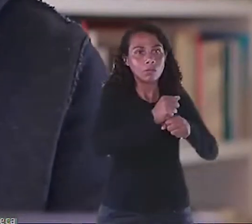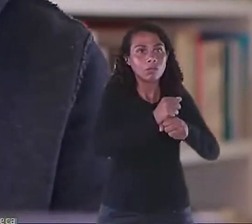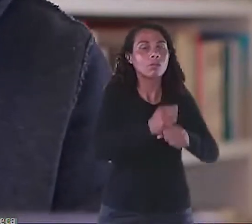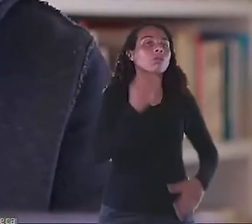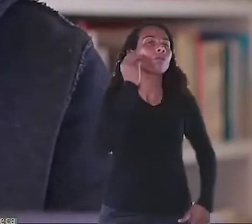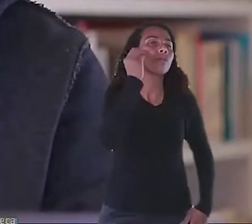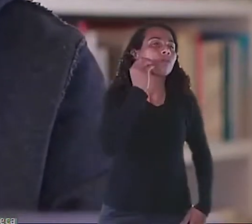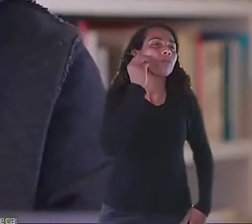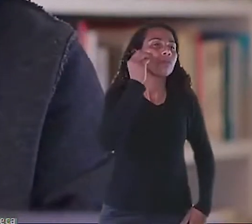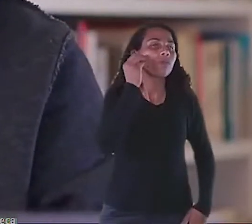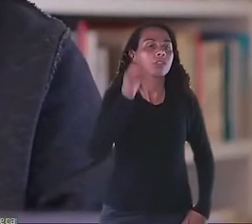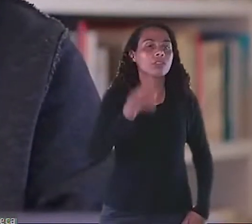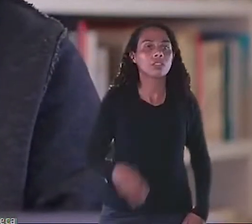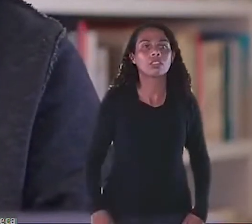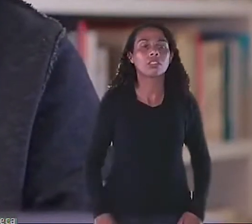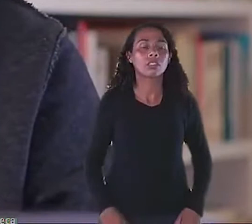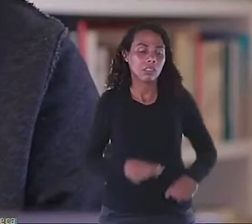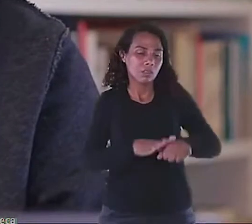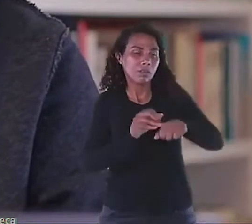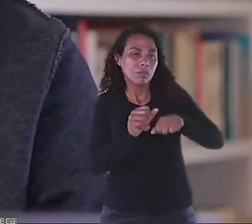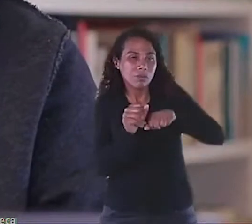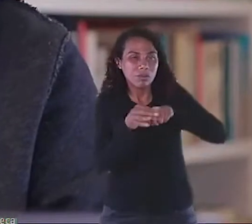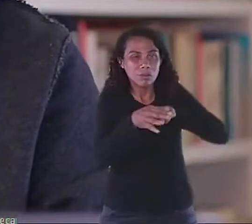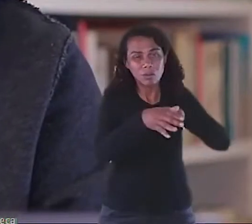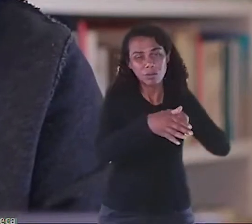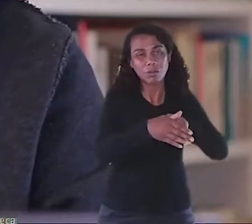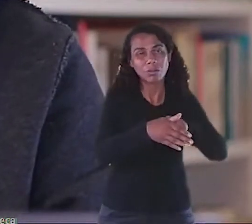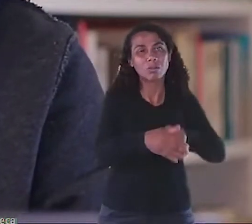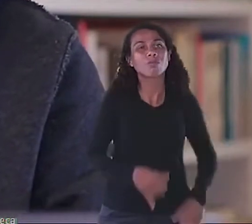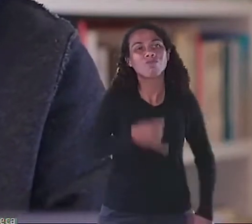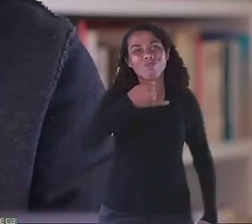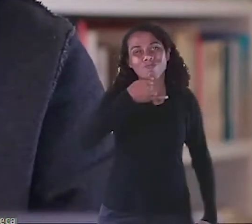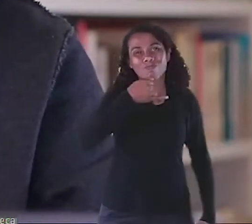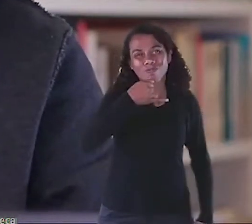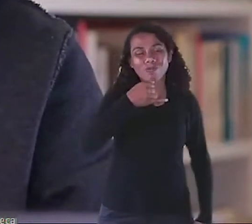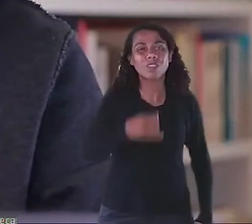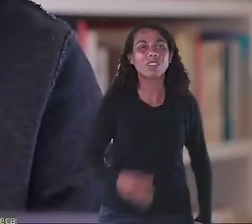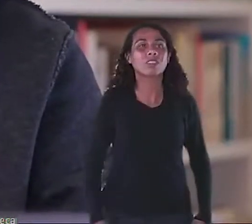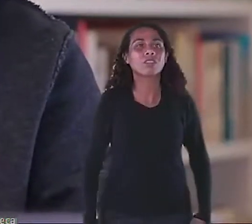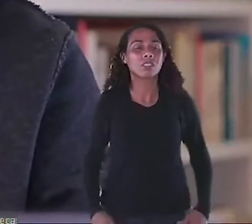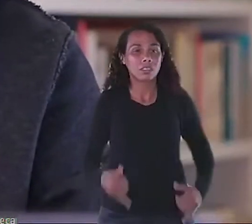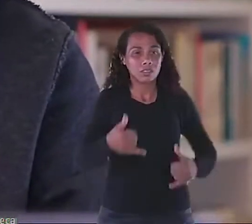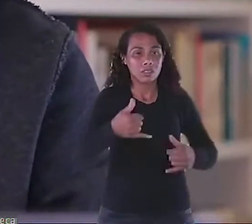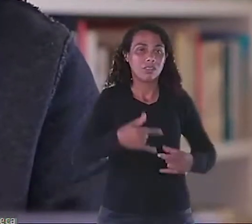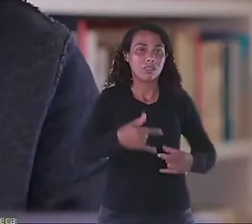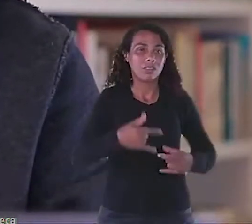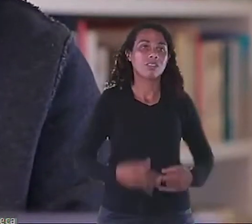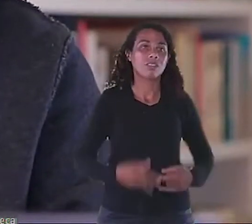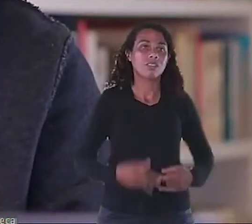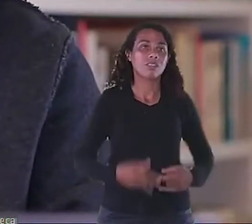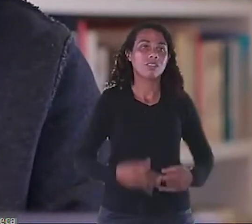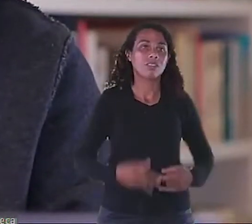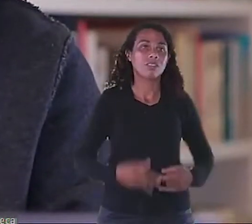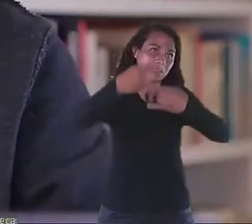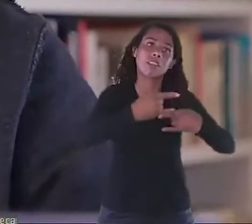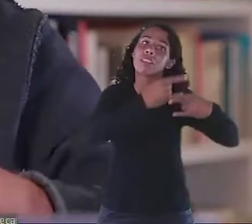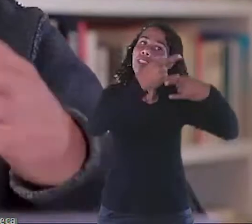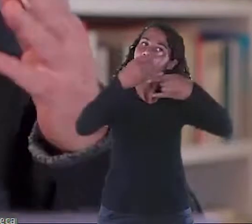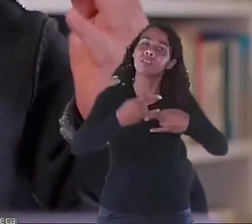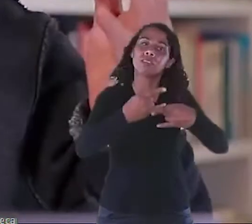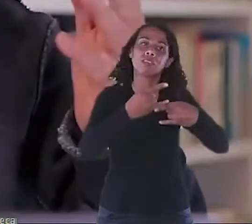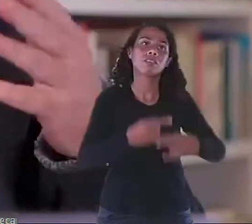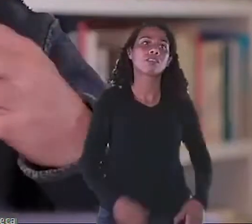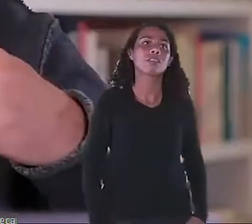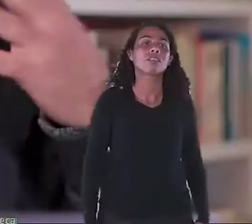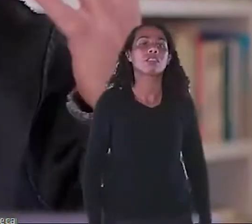nessas telas de vários dispositivos. O escritor e apresentador Afonso Borges é um homem